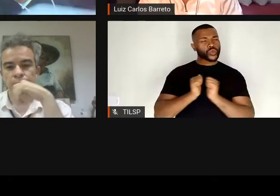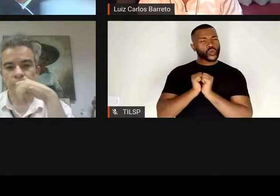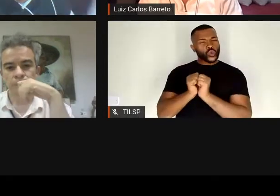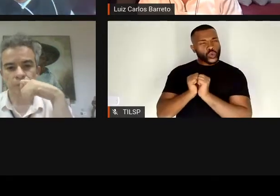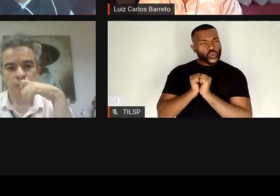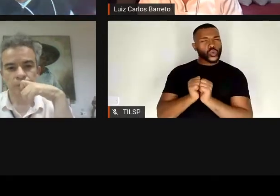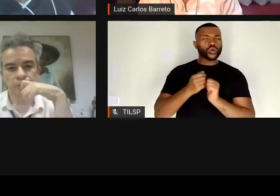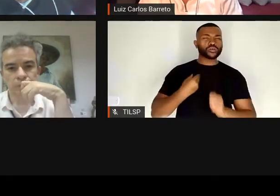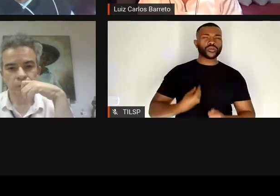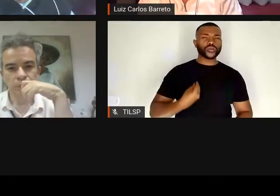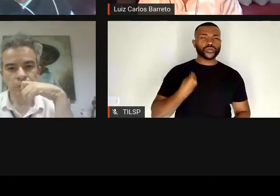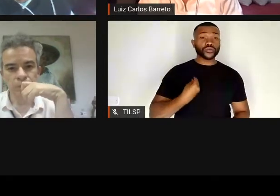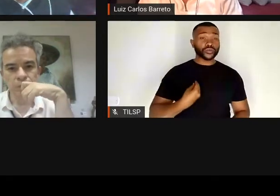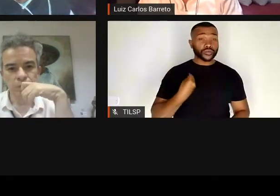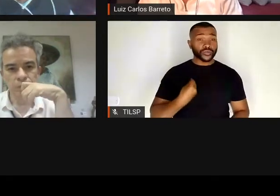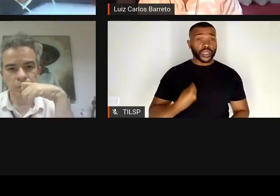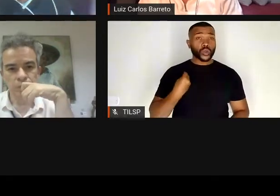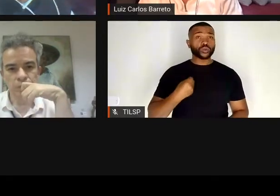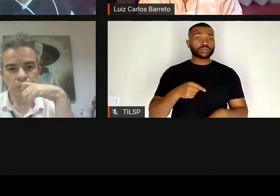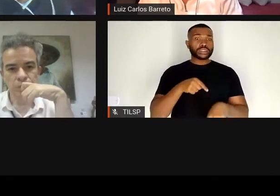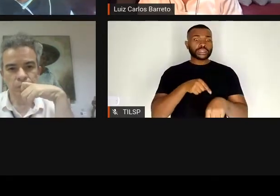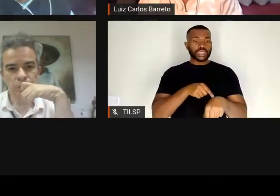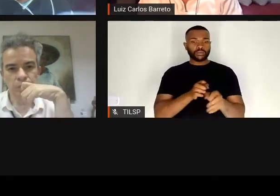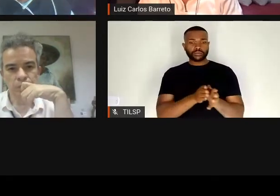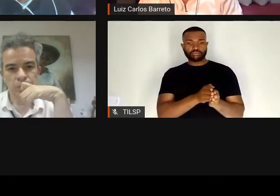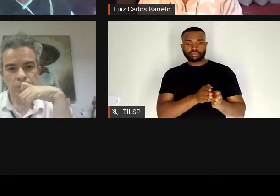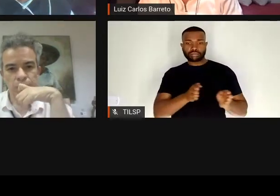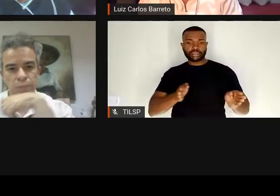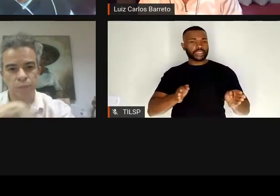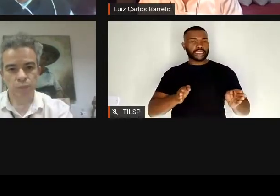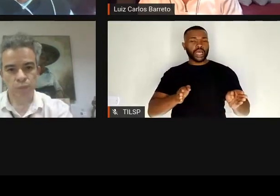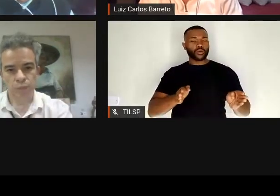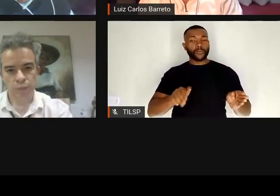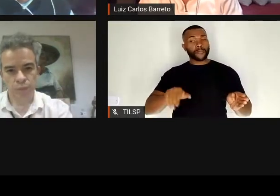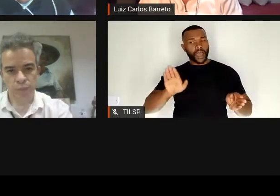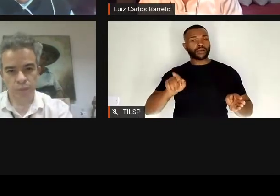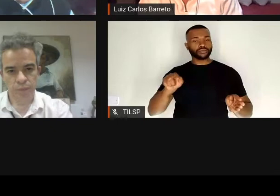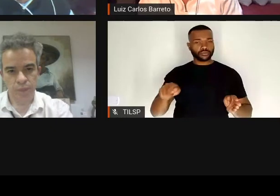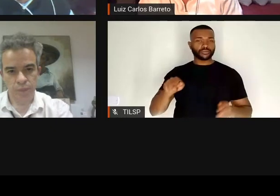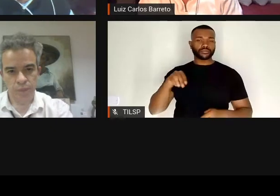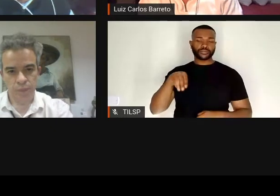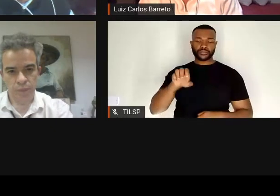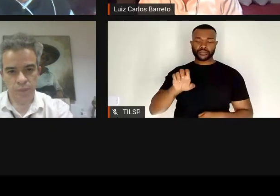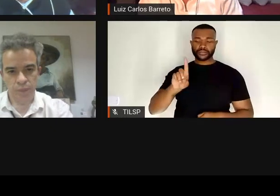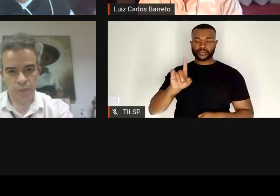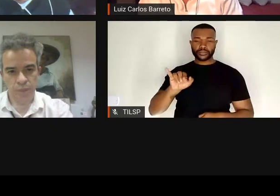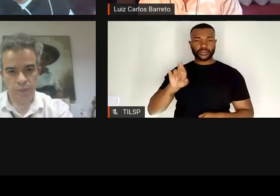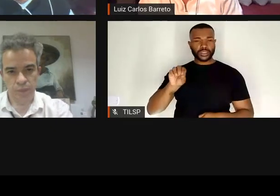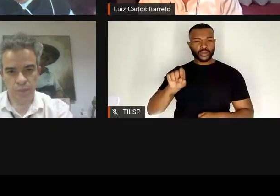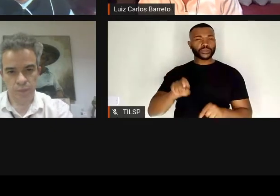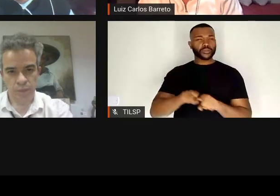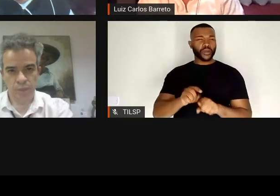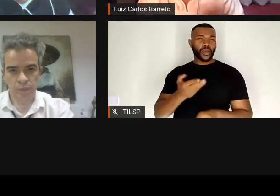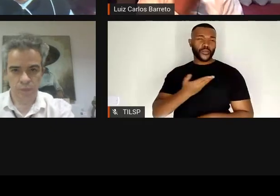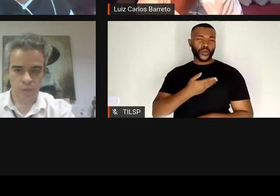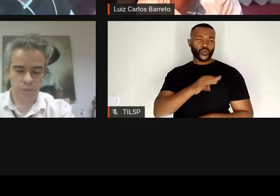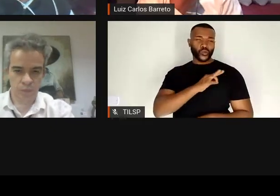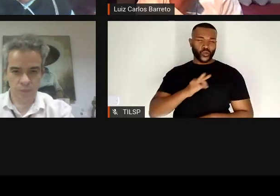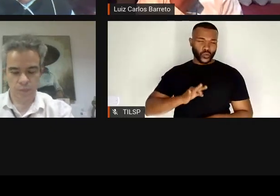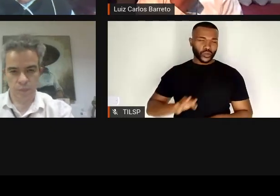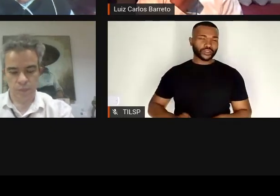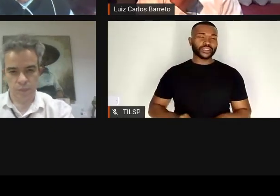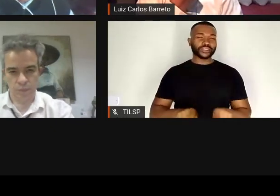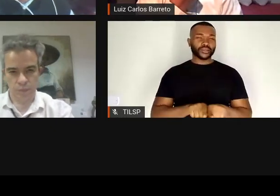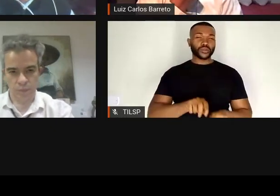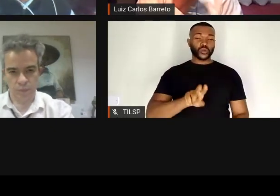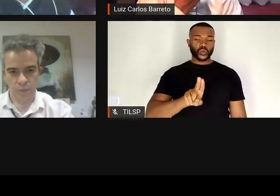não tão grande quanto foi com o Zé Medeiro, como o Amigo da Onça, o Biratani Lemos, o